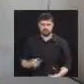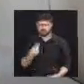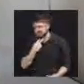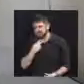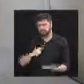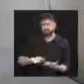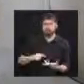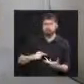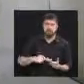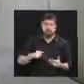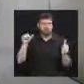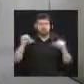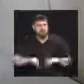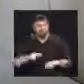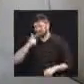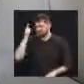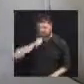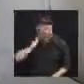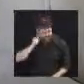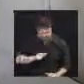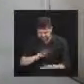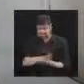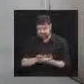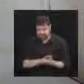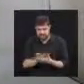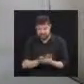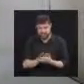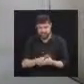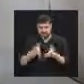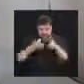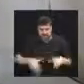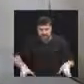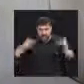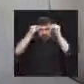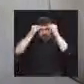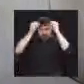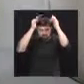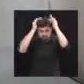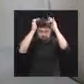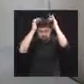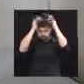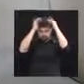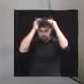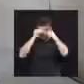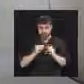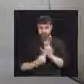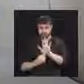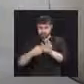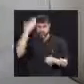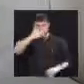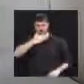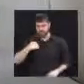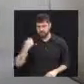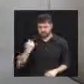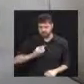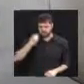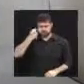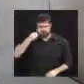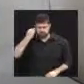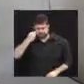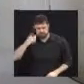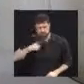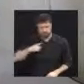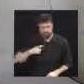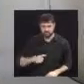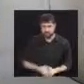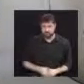dar certo, eu não vou conseguir. A neurolinguagem já prova isso. Esse é um teste que se usa e esse indivíduo é fantástico,